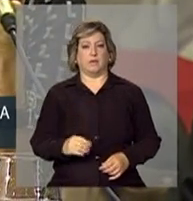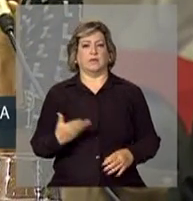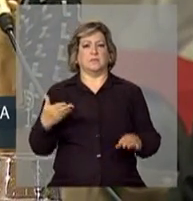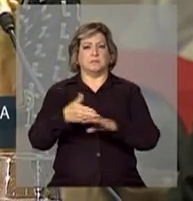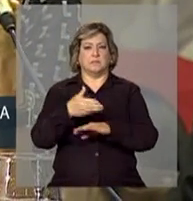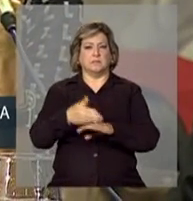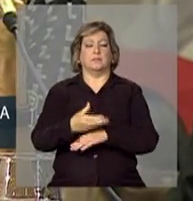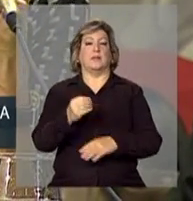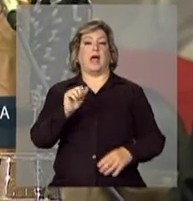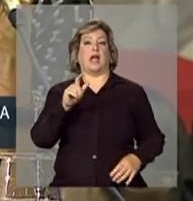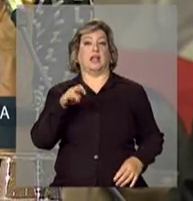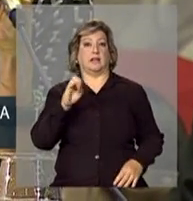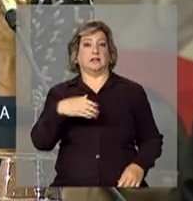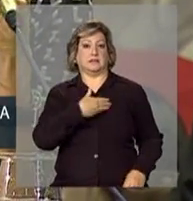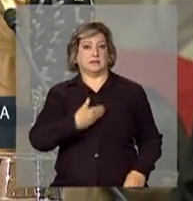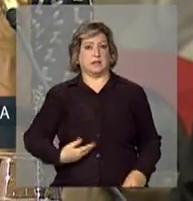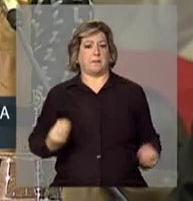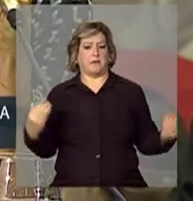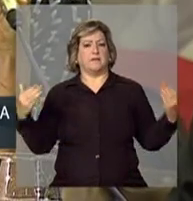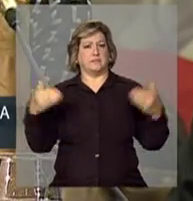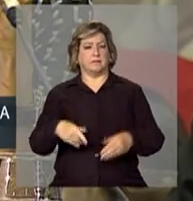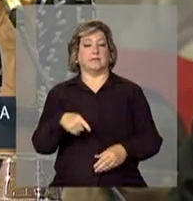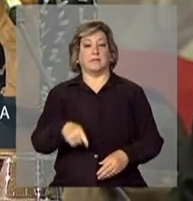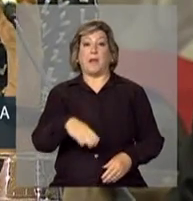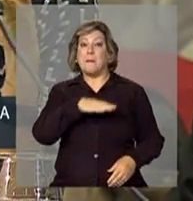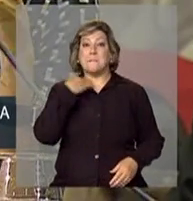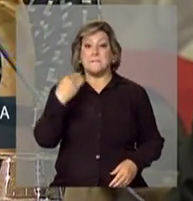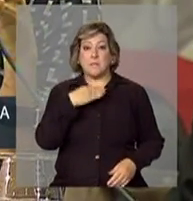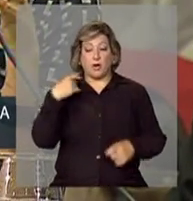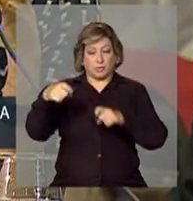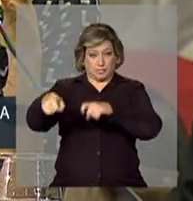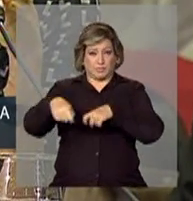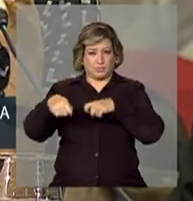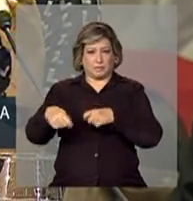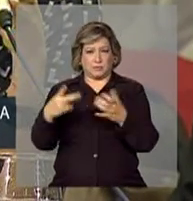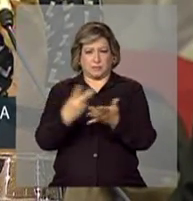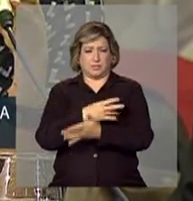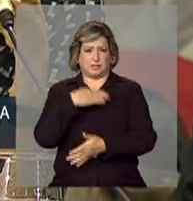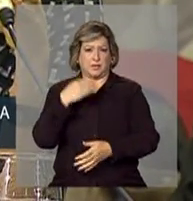de agentes de Estado. As mortes no campo são muito mais do que isso. As mortes no campo